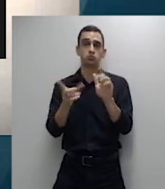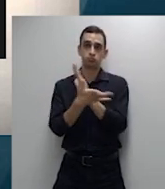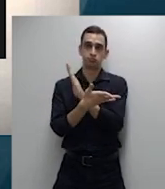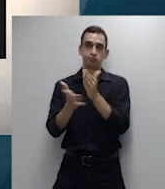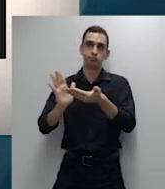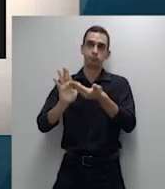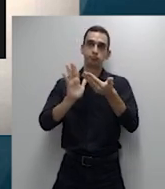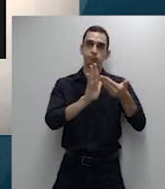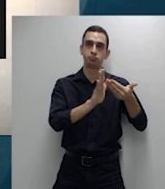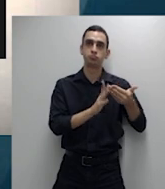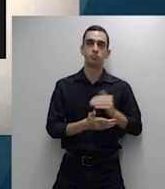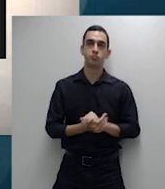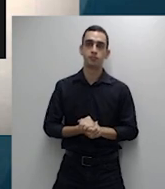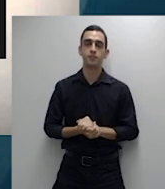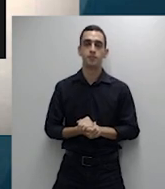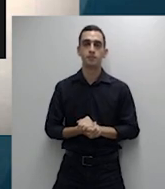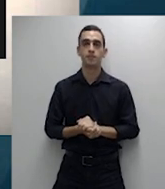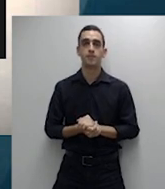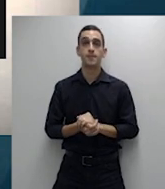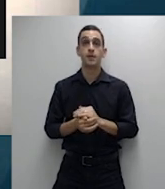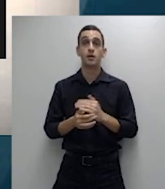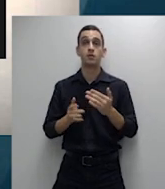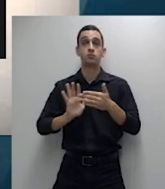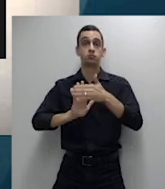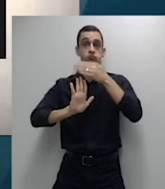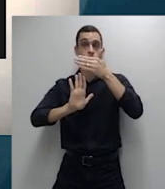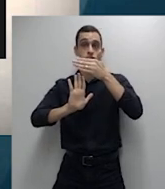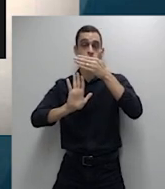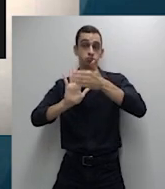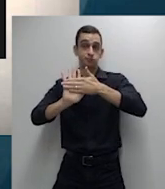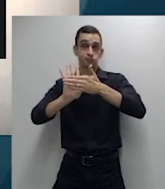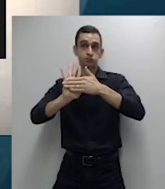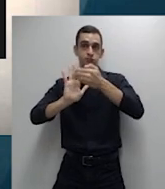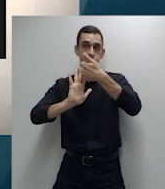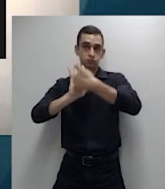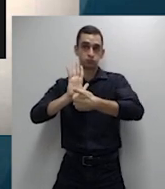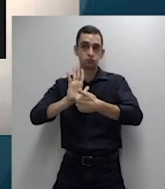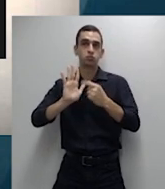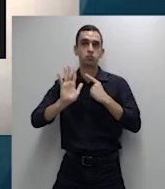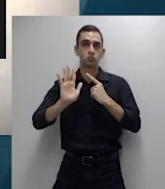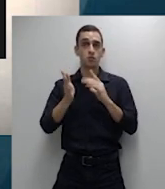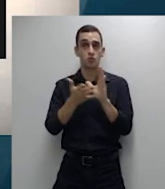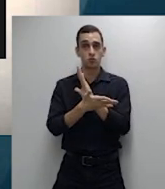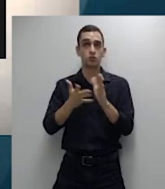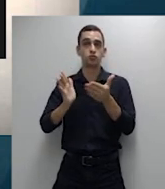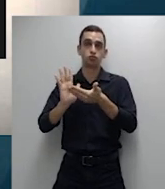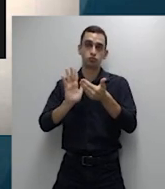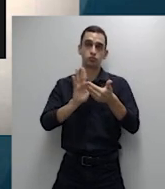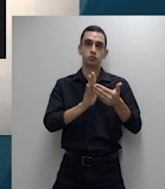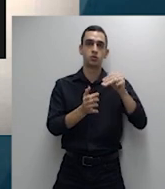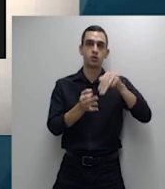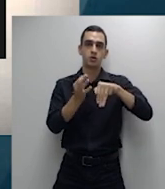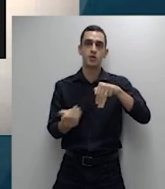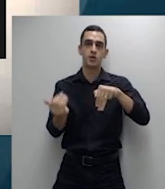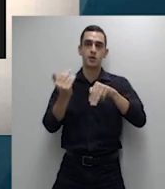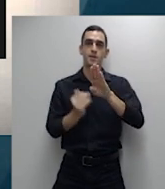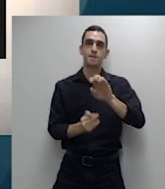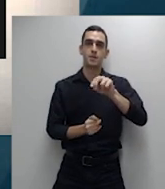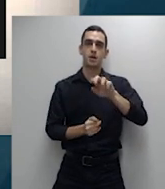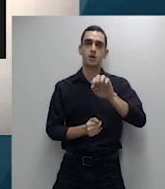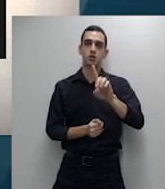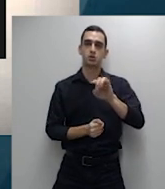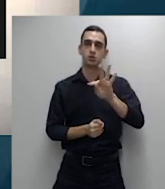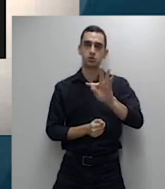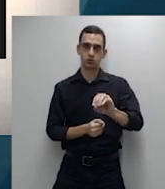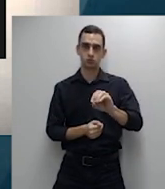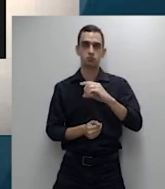o é retirado de pauta da relatoria do ministro Benedito Gonçalves o resto e 1443